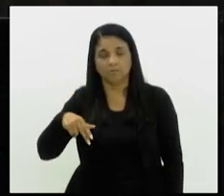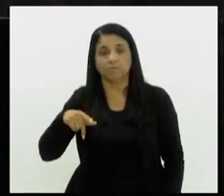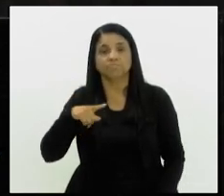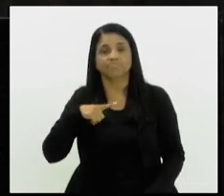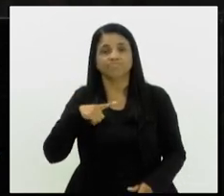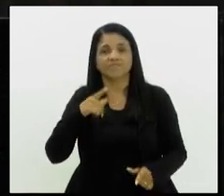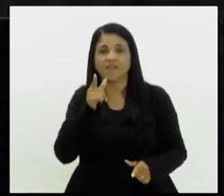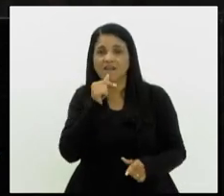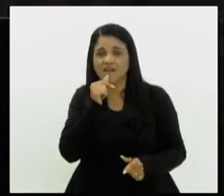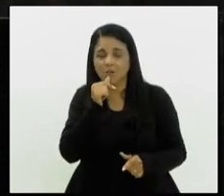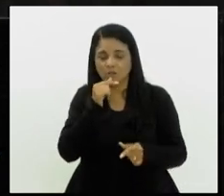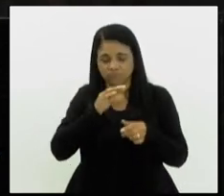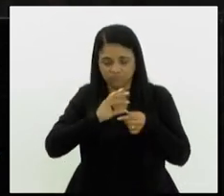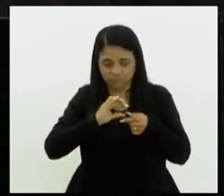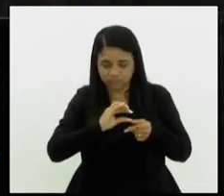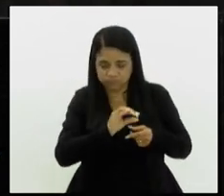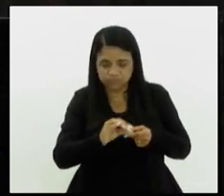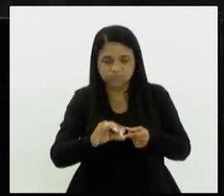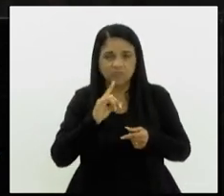foram contaminadas.